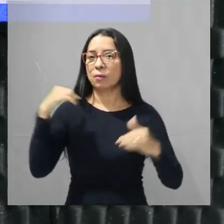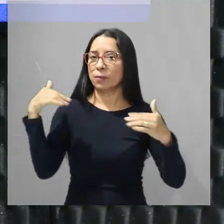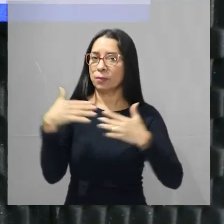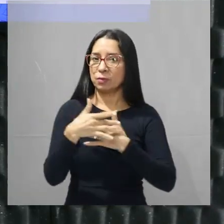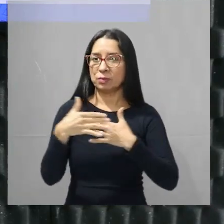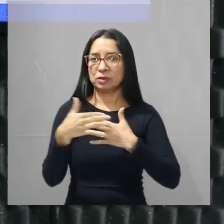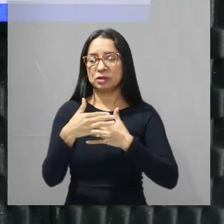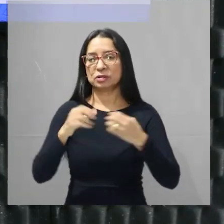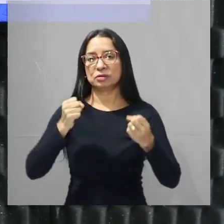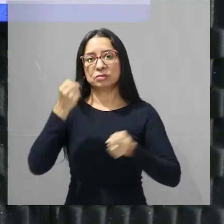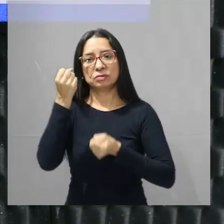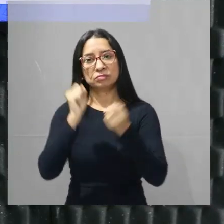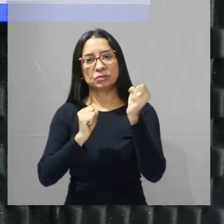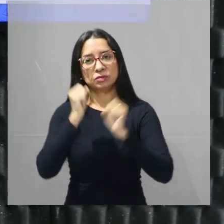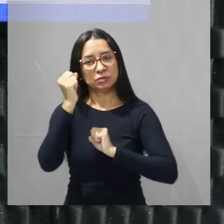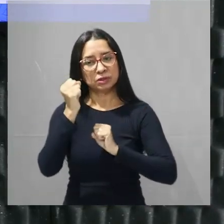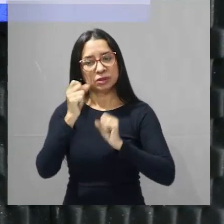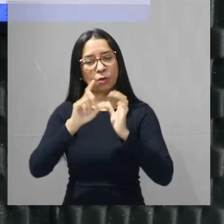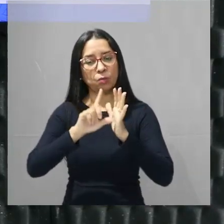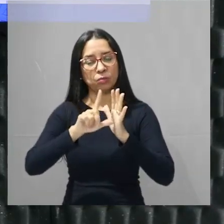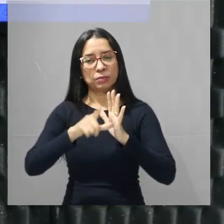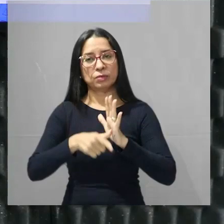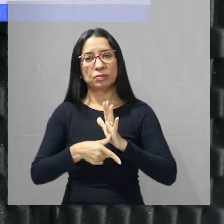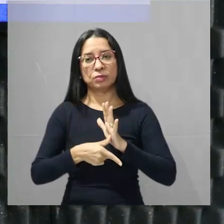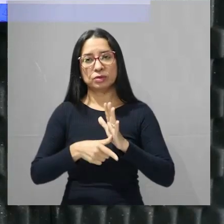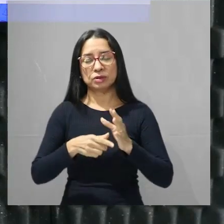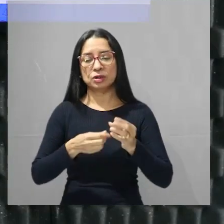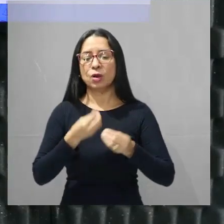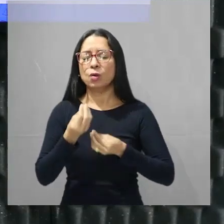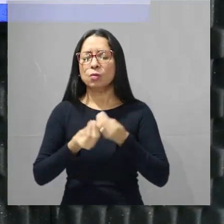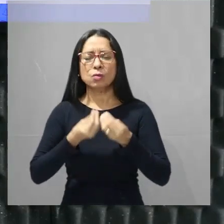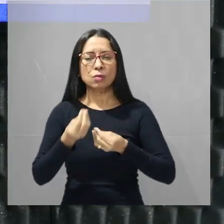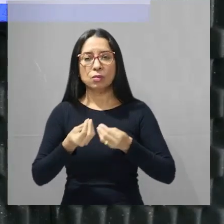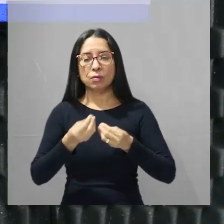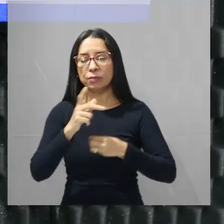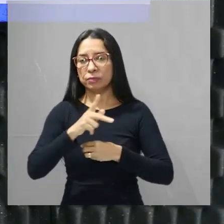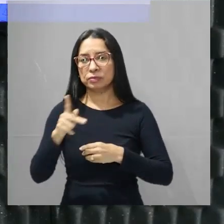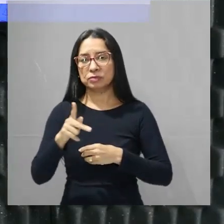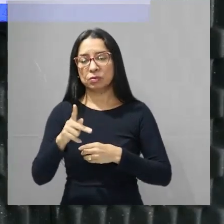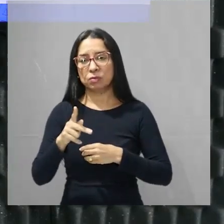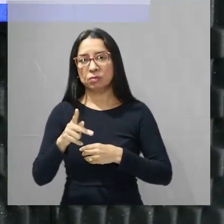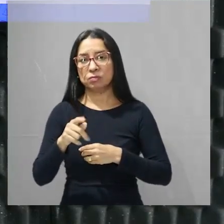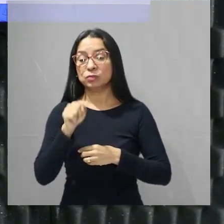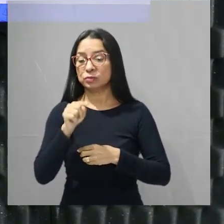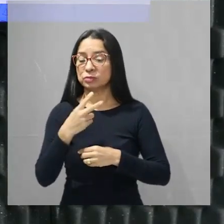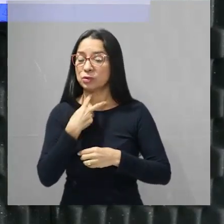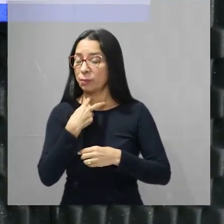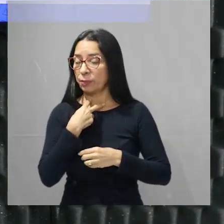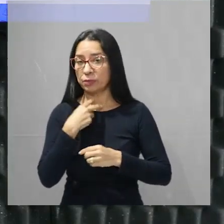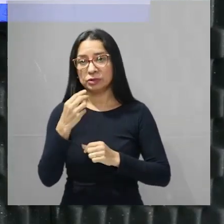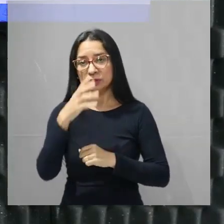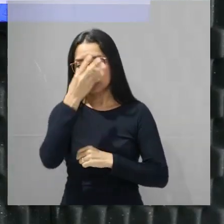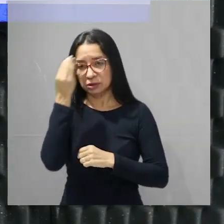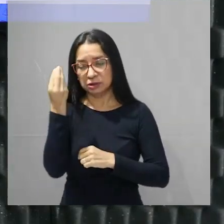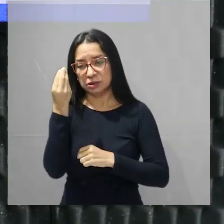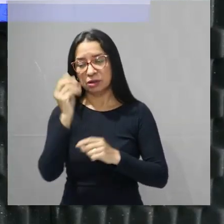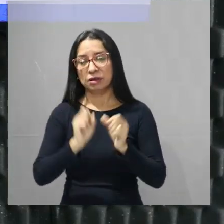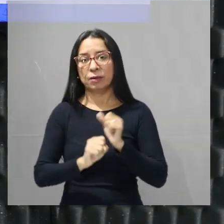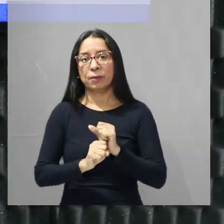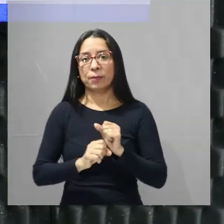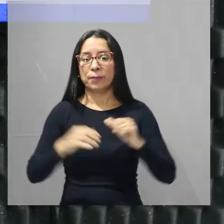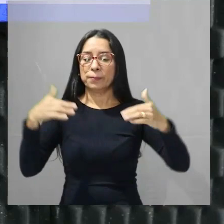também industrialização tardia, tá certo? Como, Marcos? Uma coisa que tu não pode esquecer, estudante, anota bem aí.